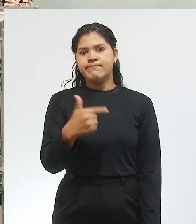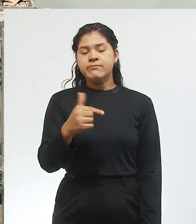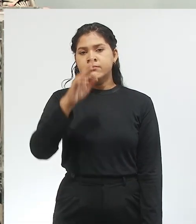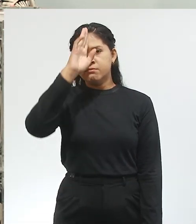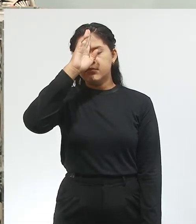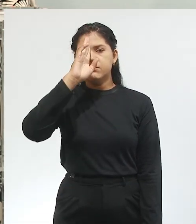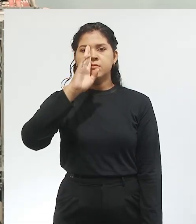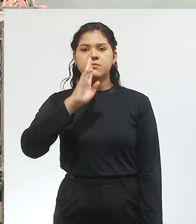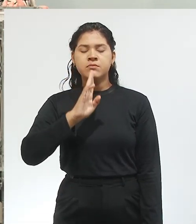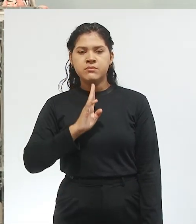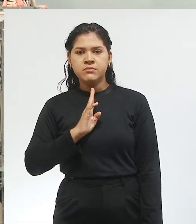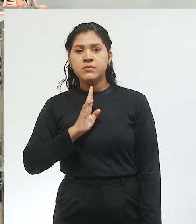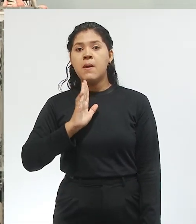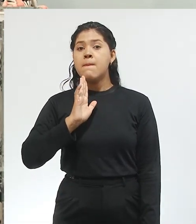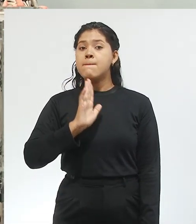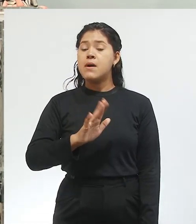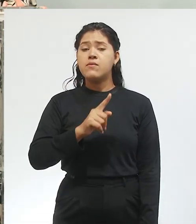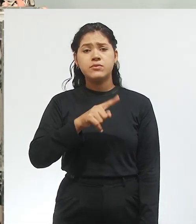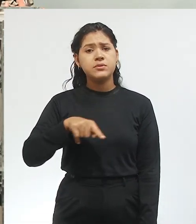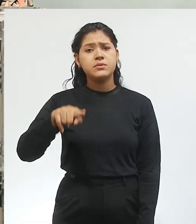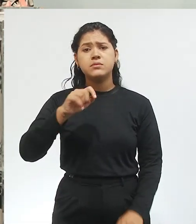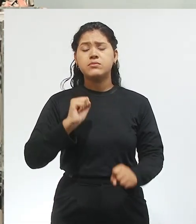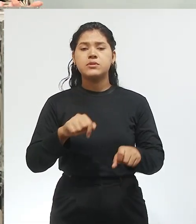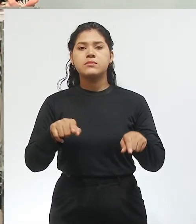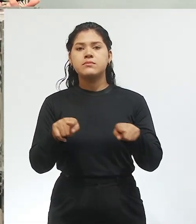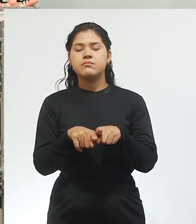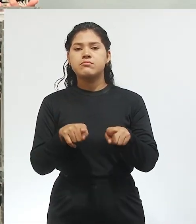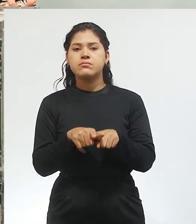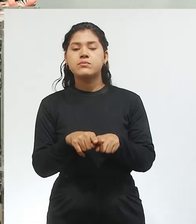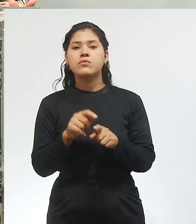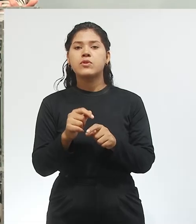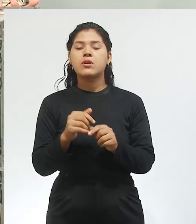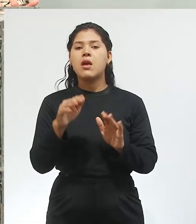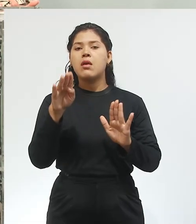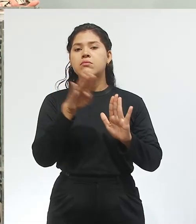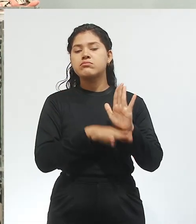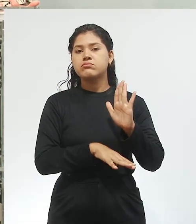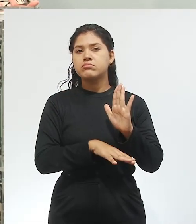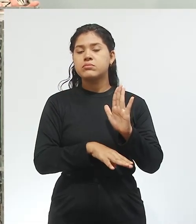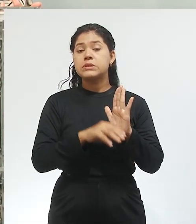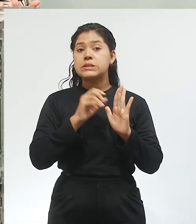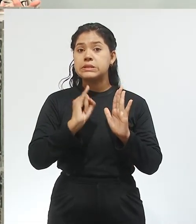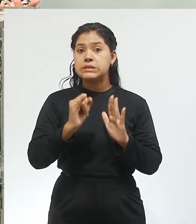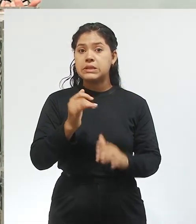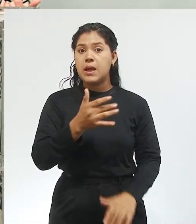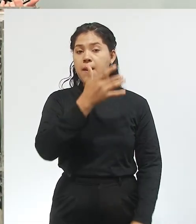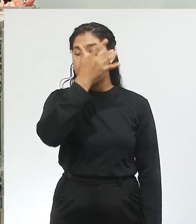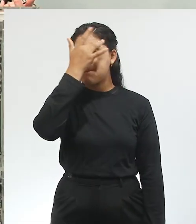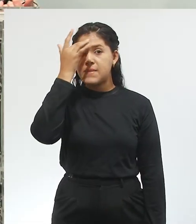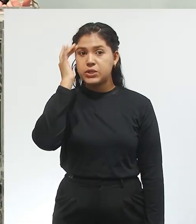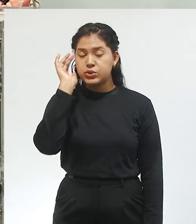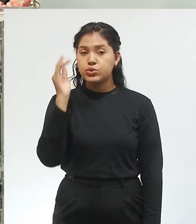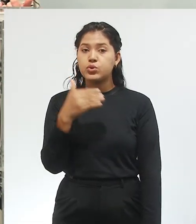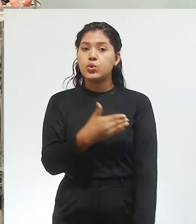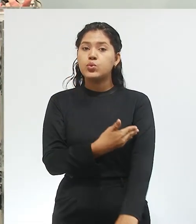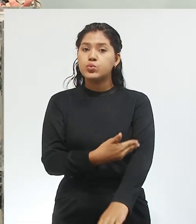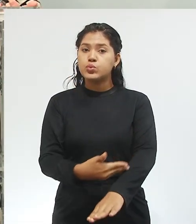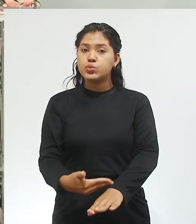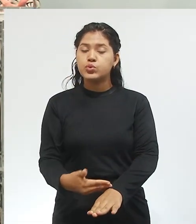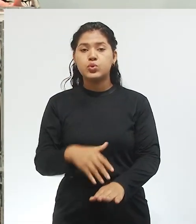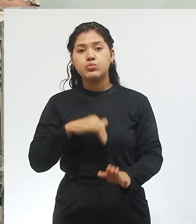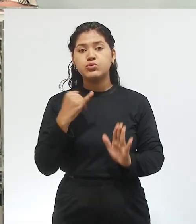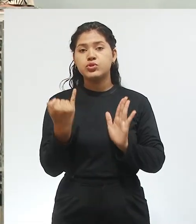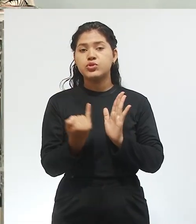é gratuito. Mas você pode, por exemplo, dar descontos se a pessoa se comportar de determinada